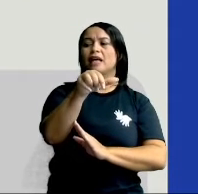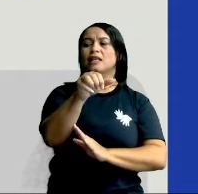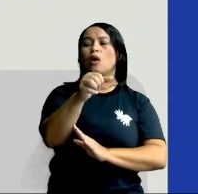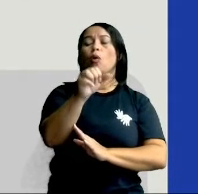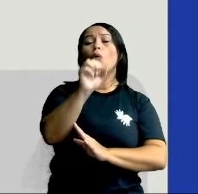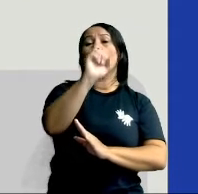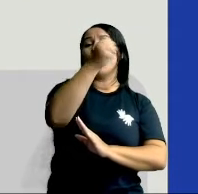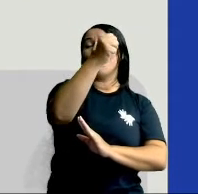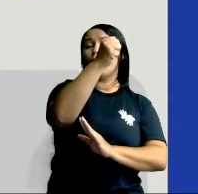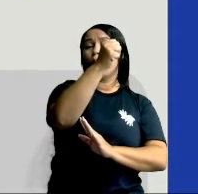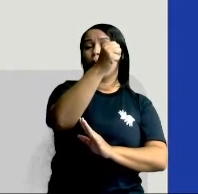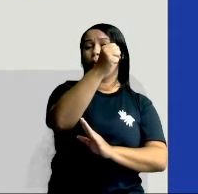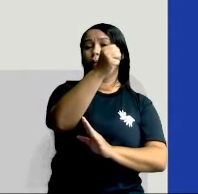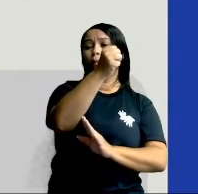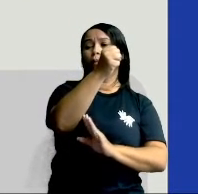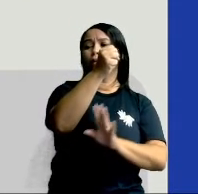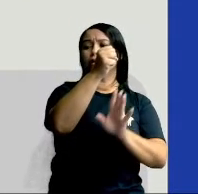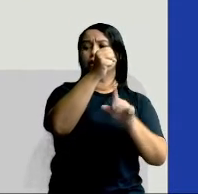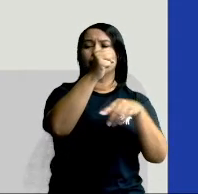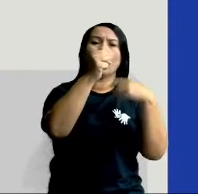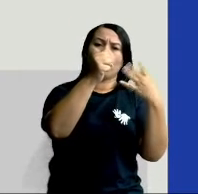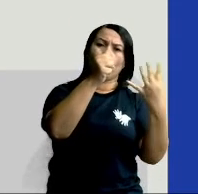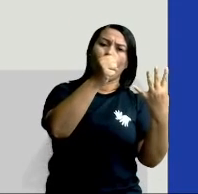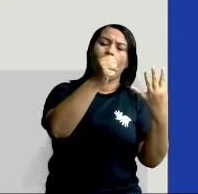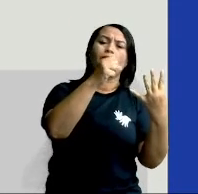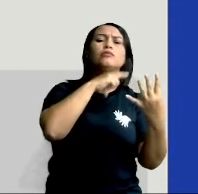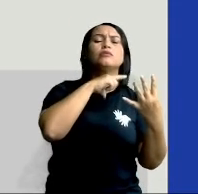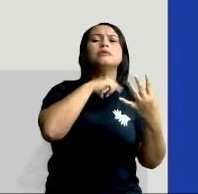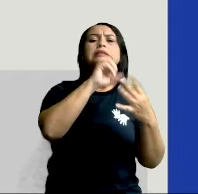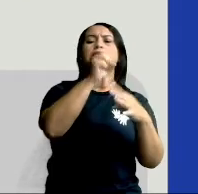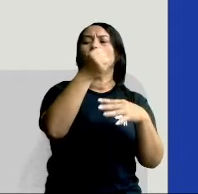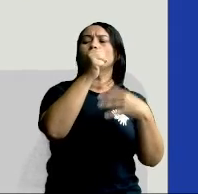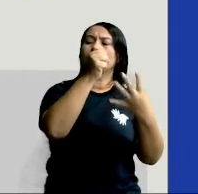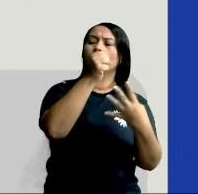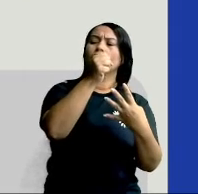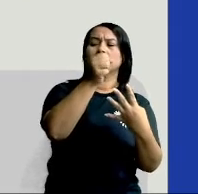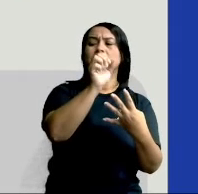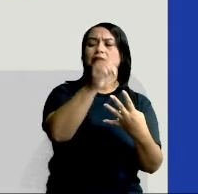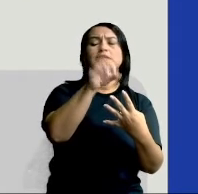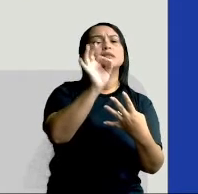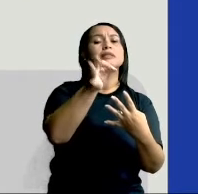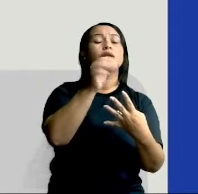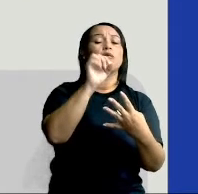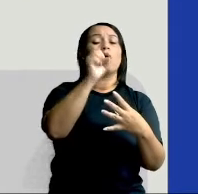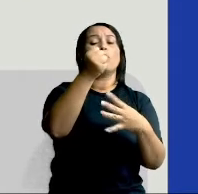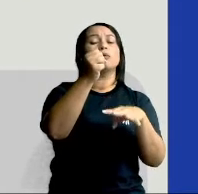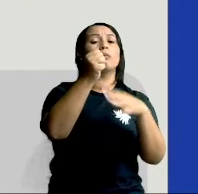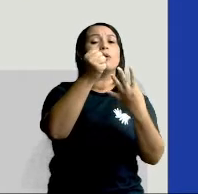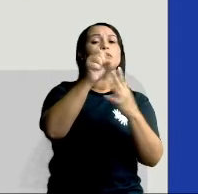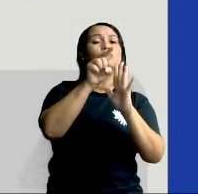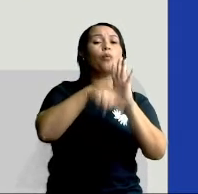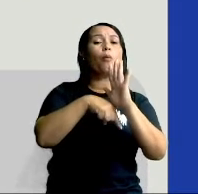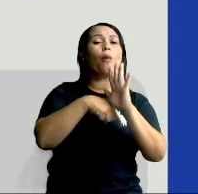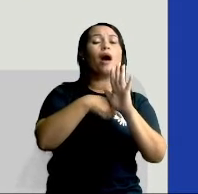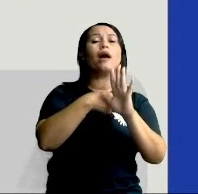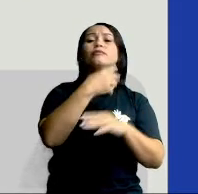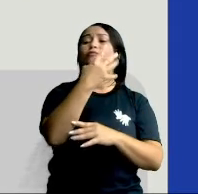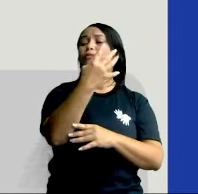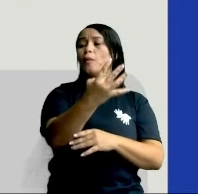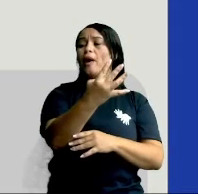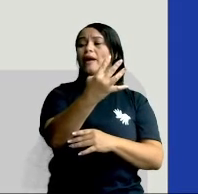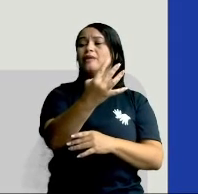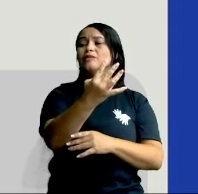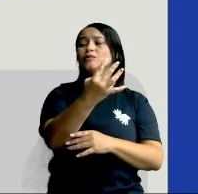aqui está maior do que o 4? Está. Foi o que sobrou na ordem de milhar? Então, 8 menos 4,